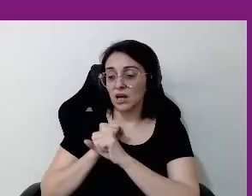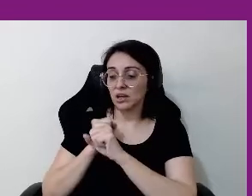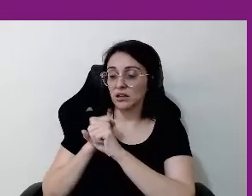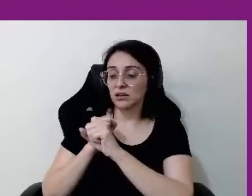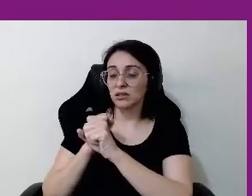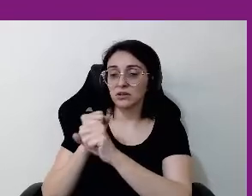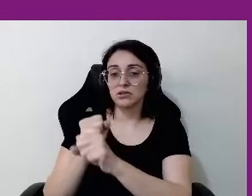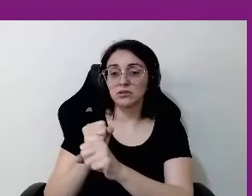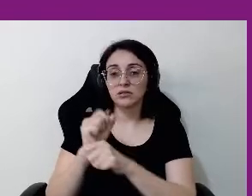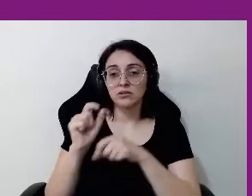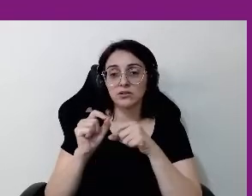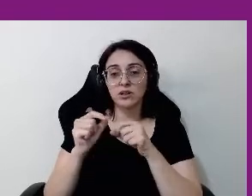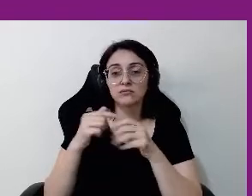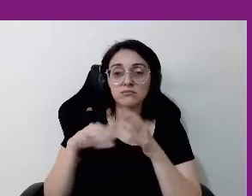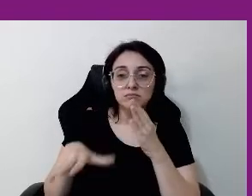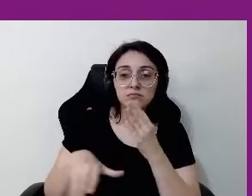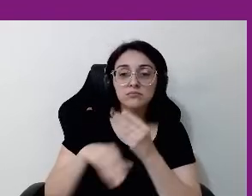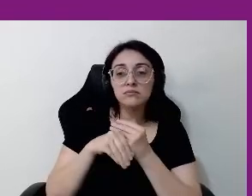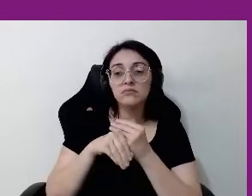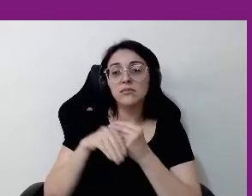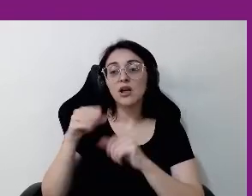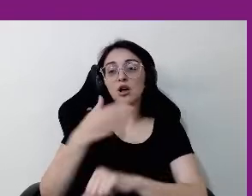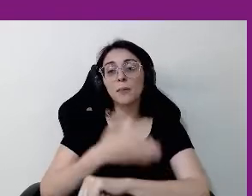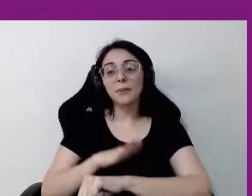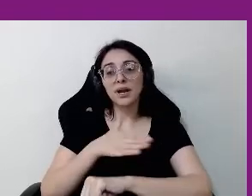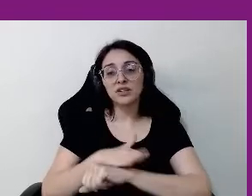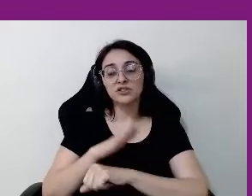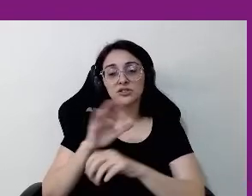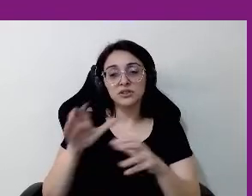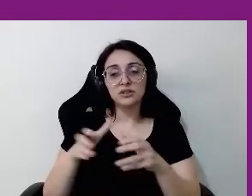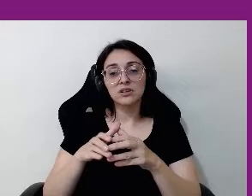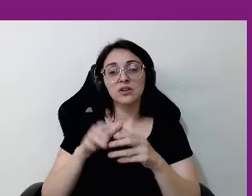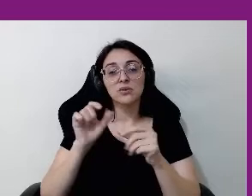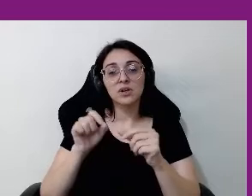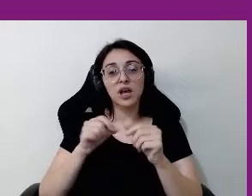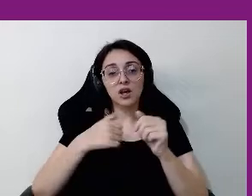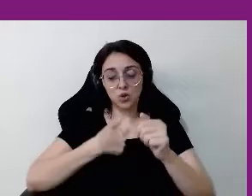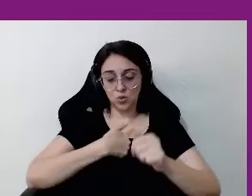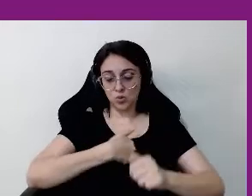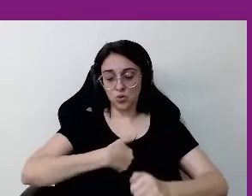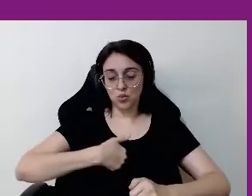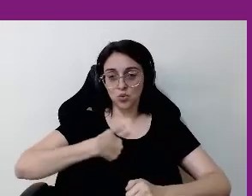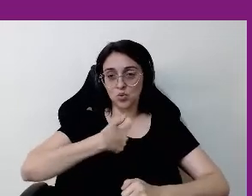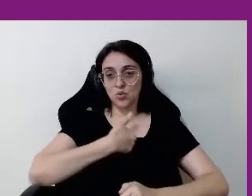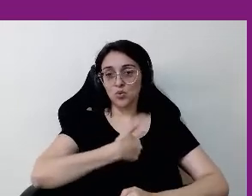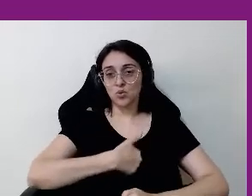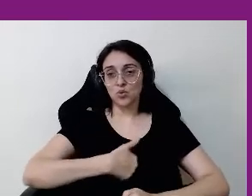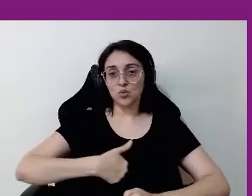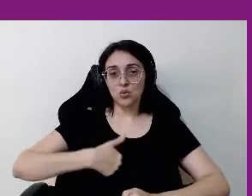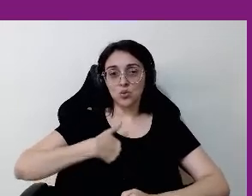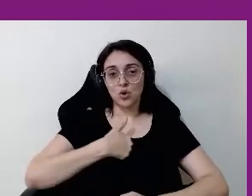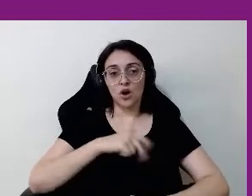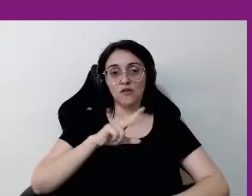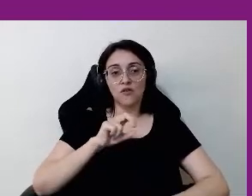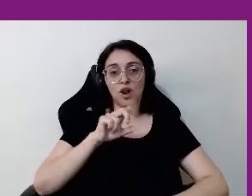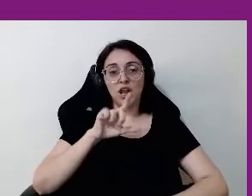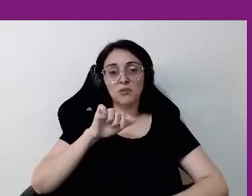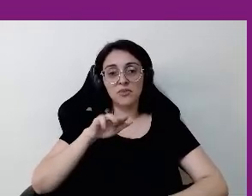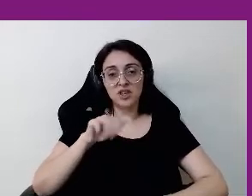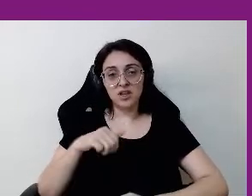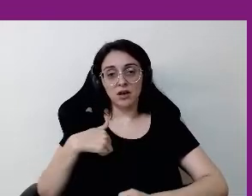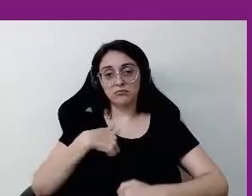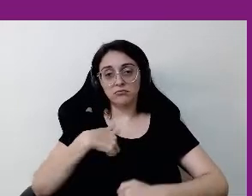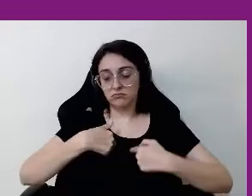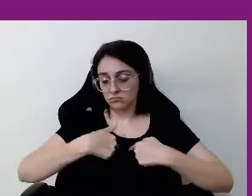anos foi que foi adicionado à prática clínica, né, o ultrassom para a gente ver volemia, ventrículo direito